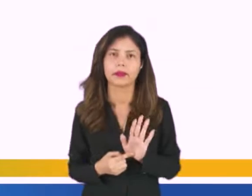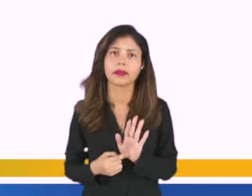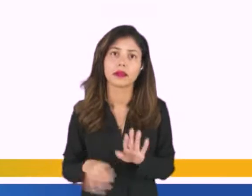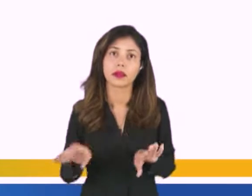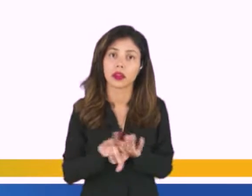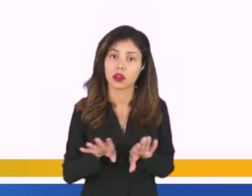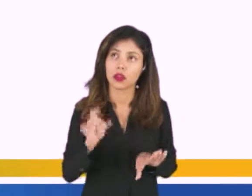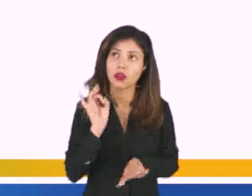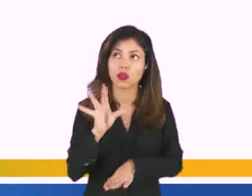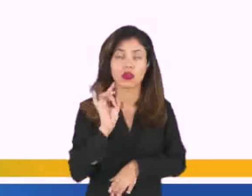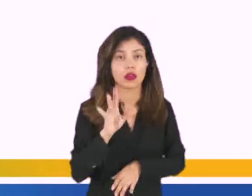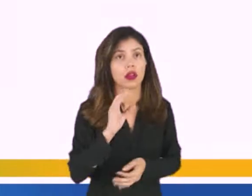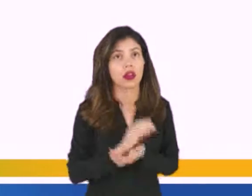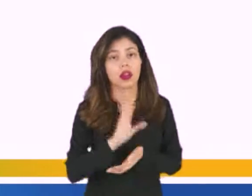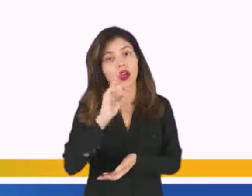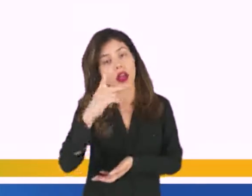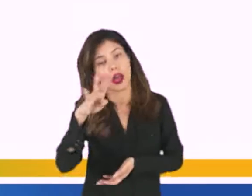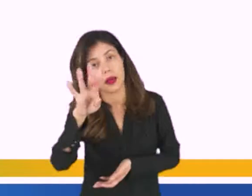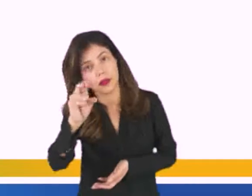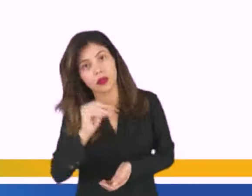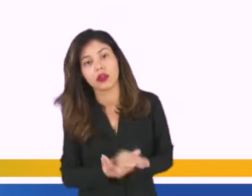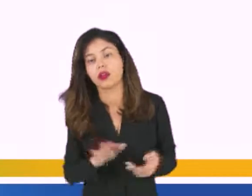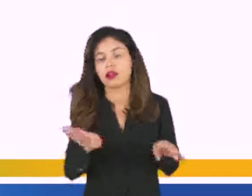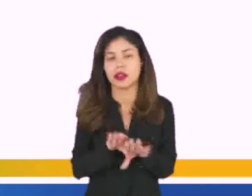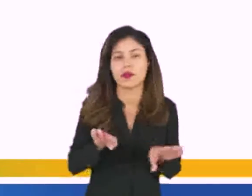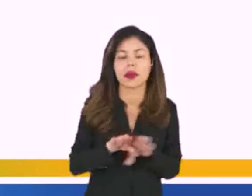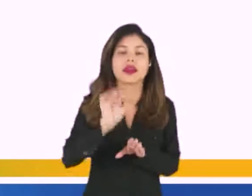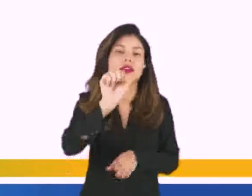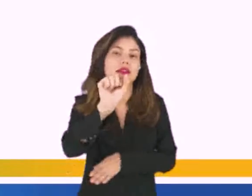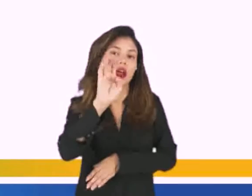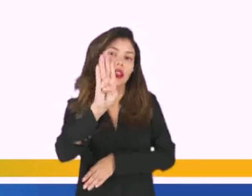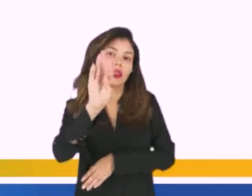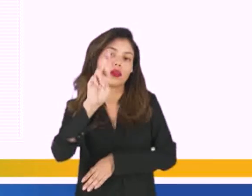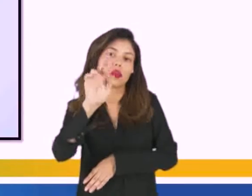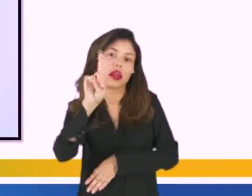que têm só carbono, hidrogênio e cadeias saturadas.